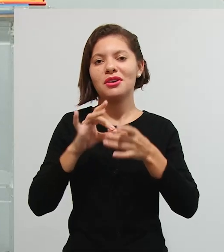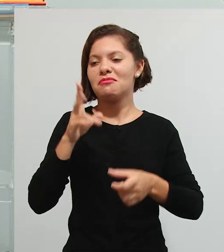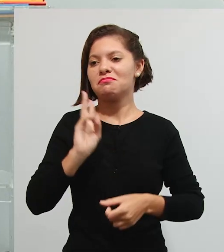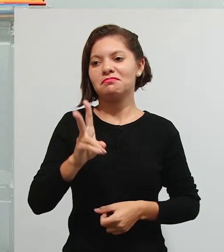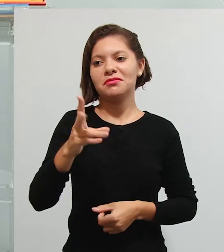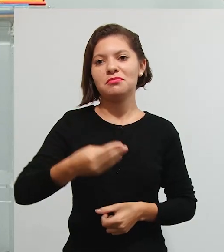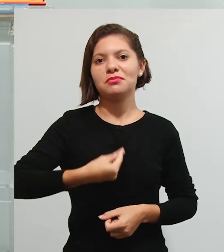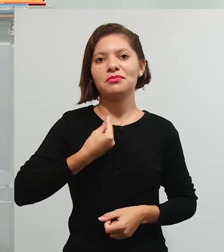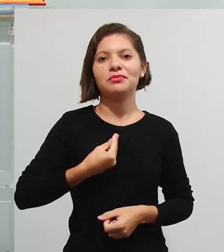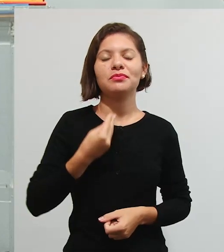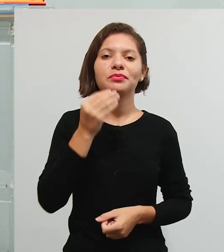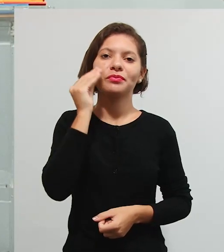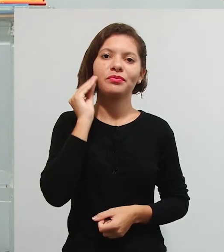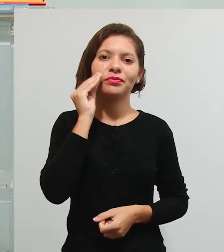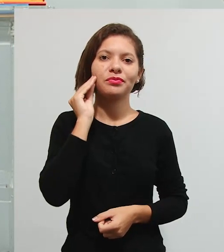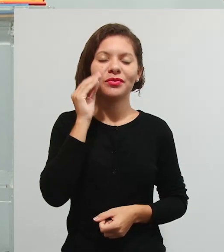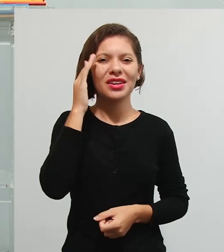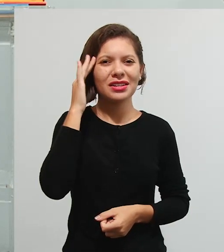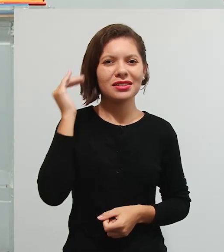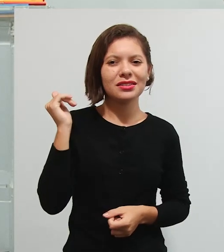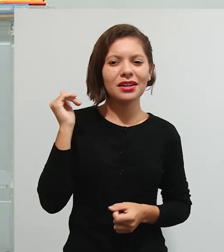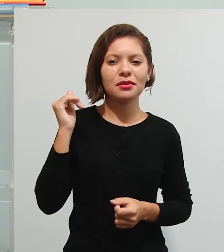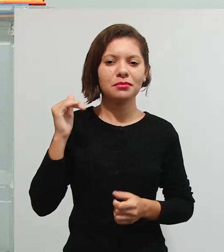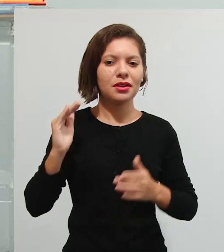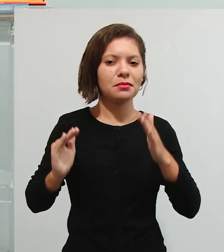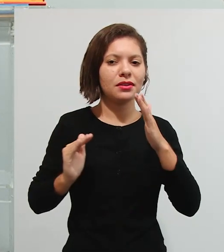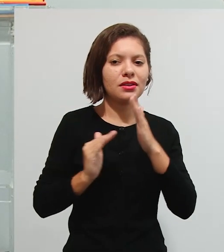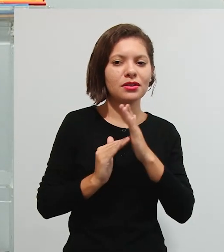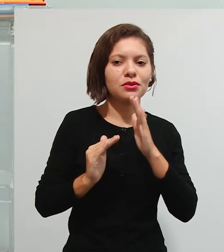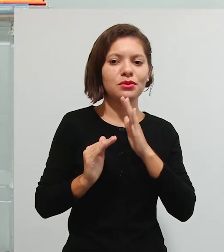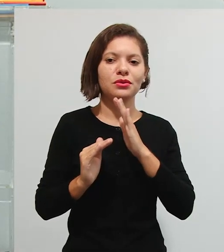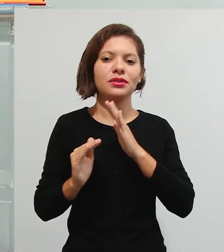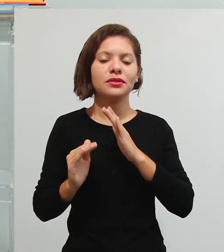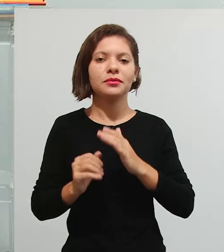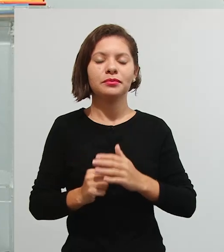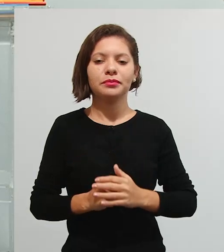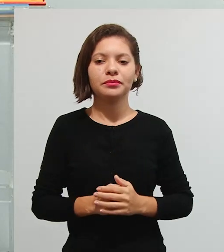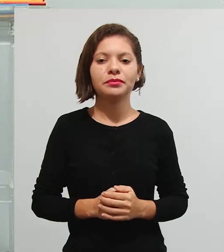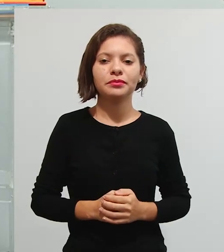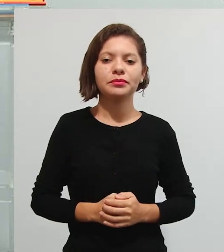autores que vão fazer esse amparo teórico da